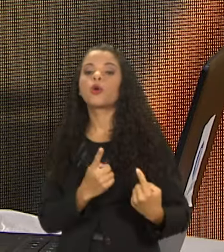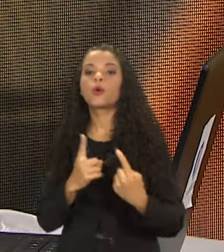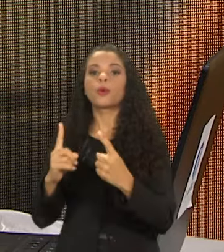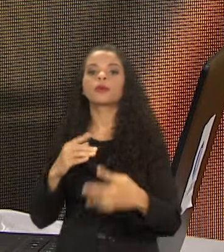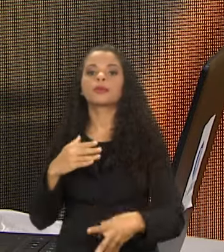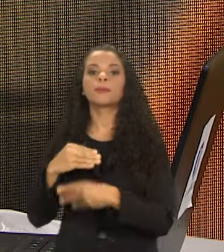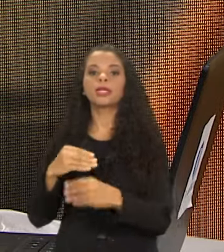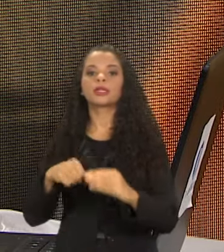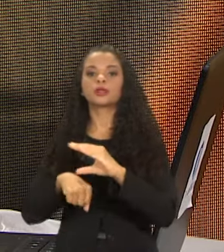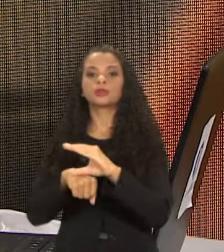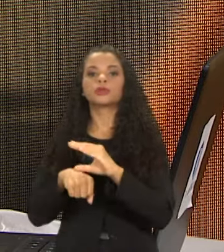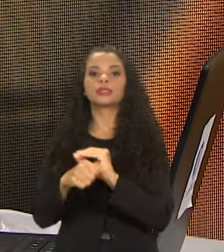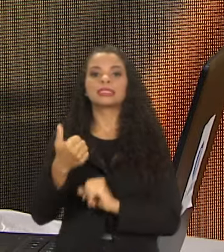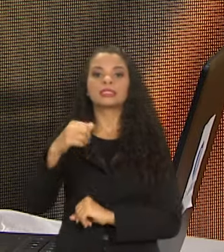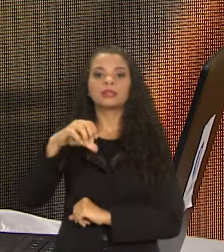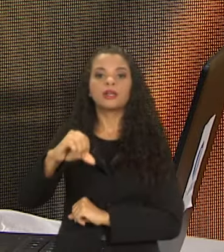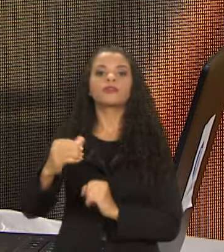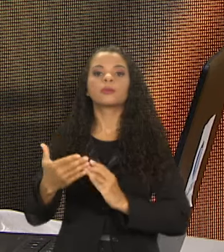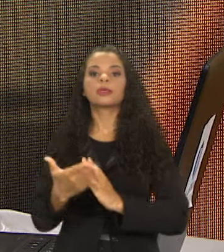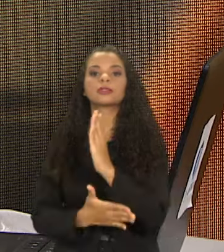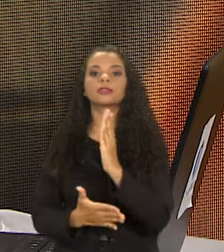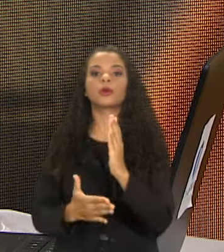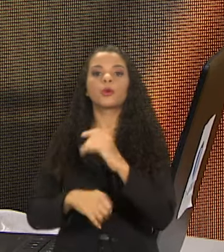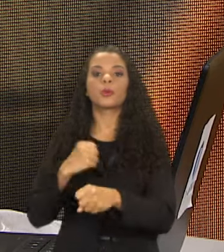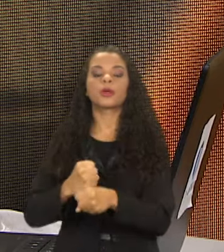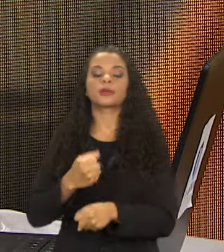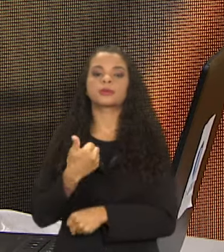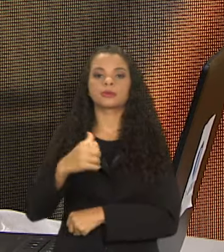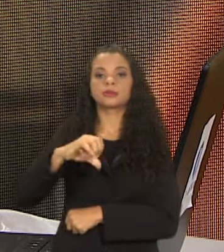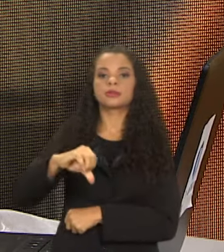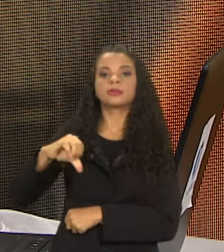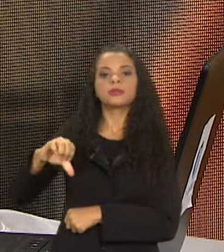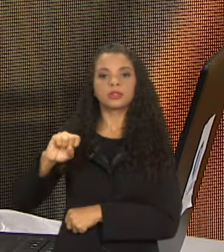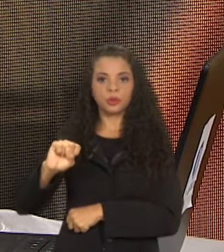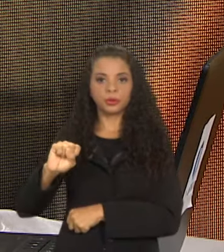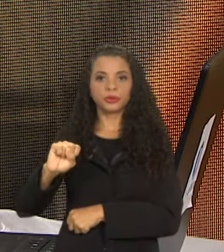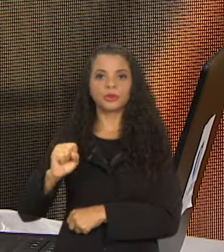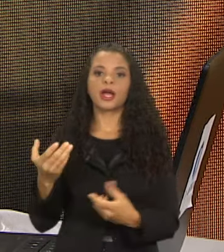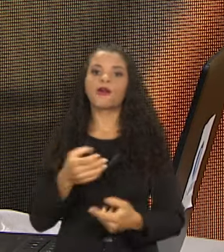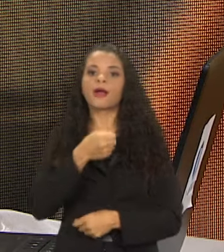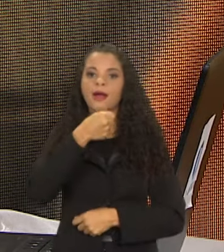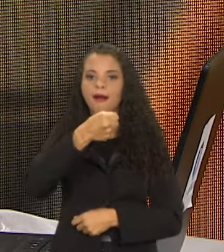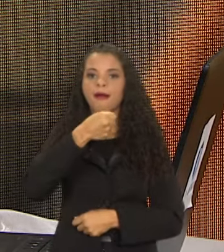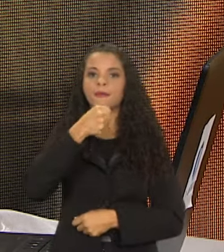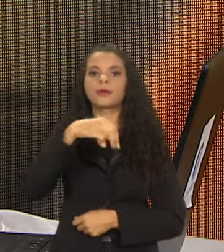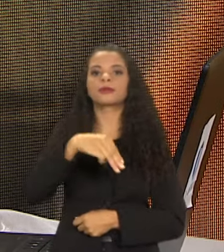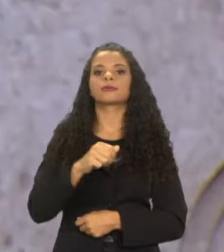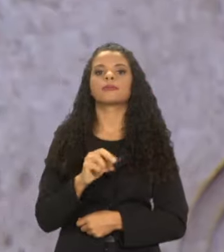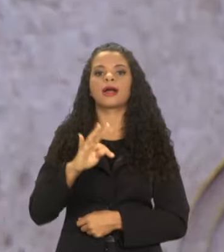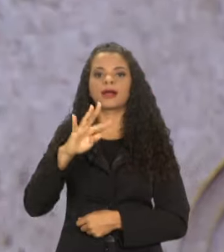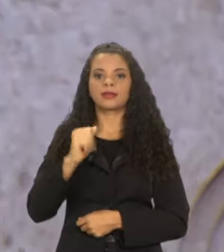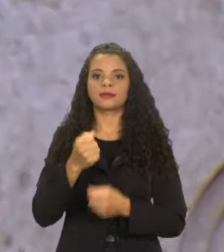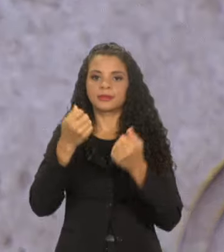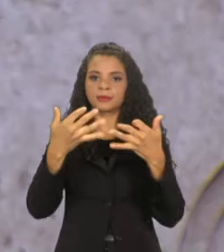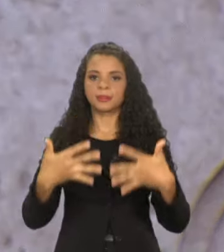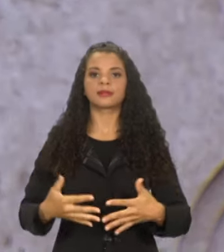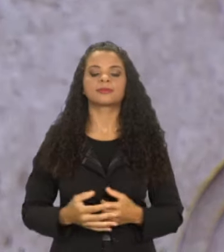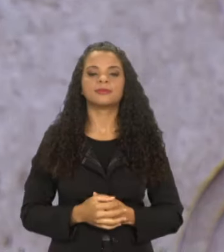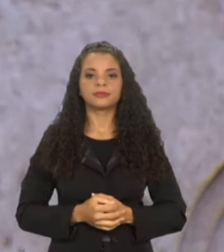19, que foi promulgada em 1998. Quem tem os detalhes é a repórter Marta Ferreira.